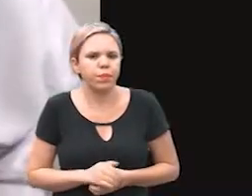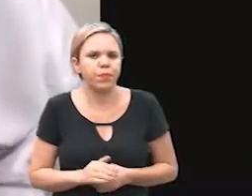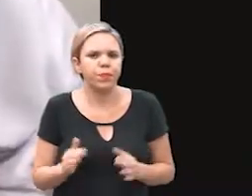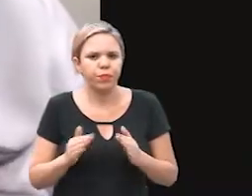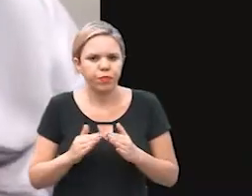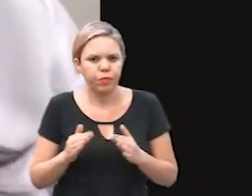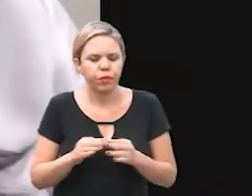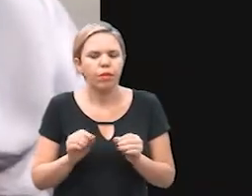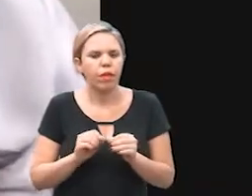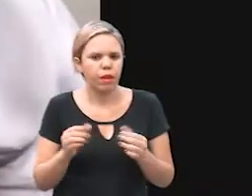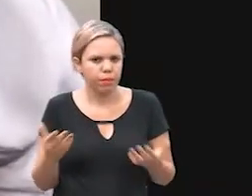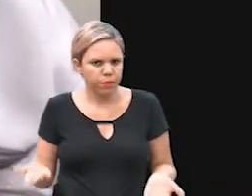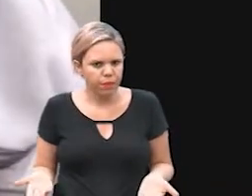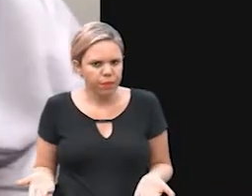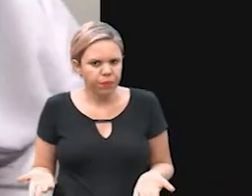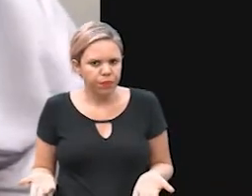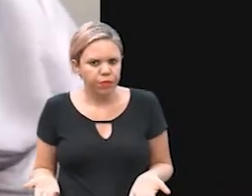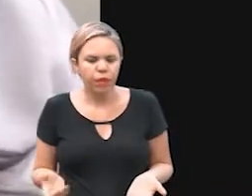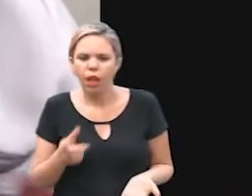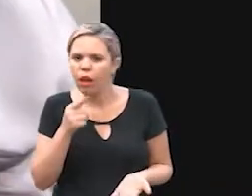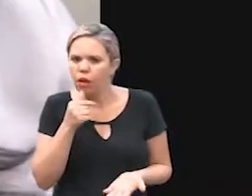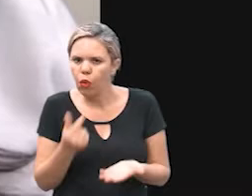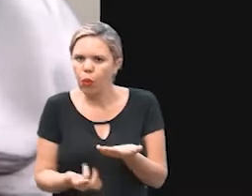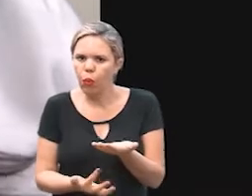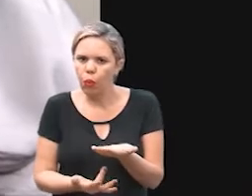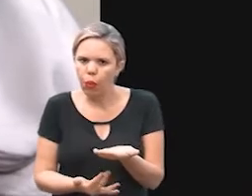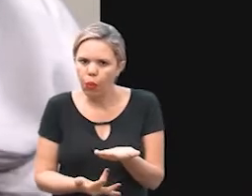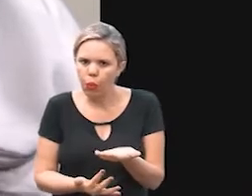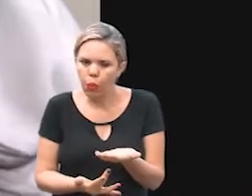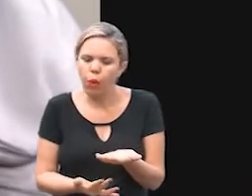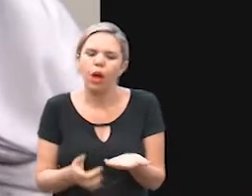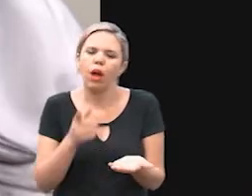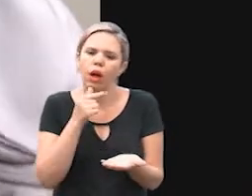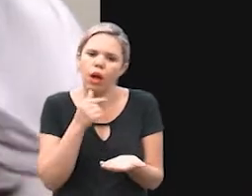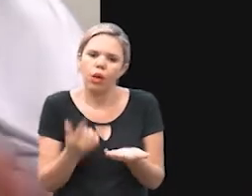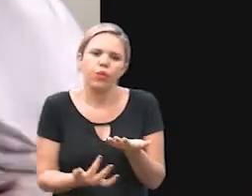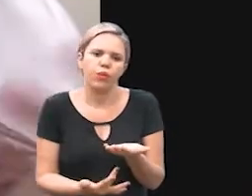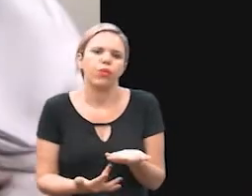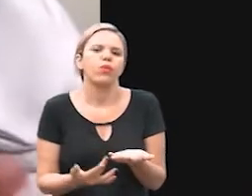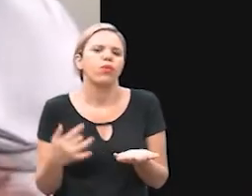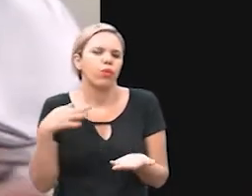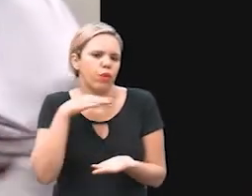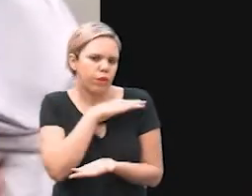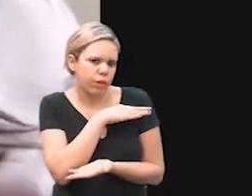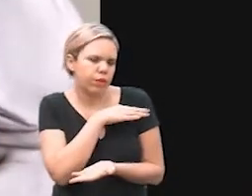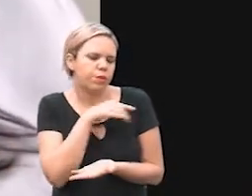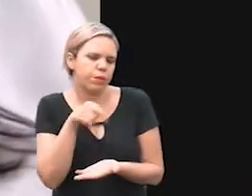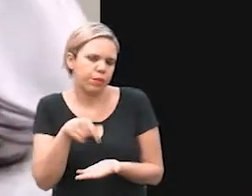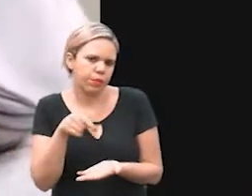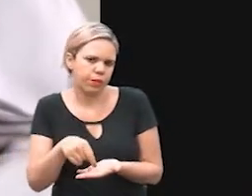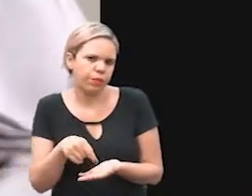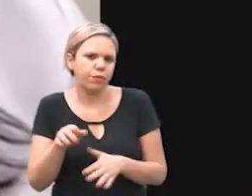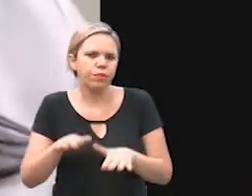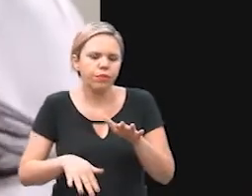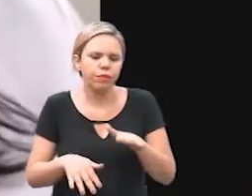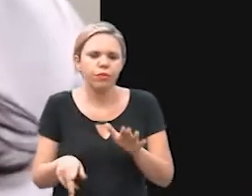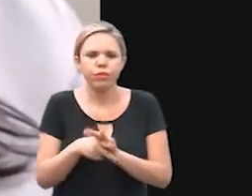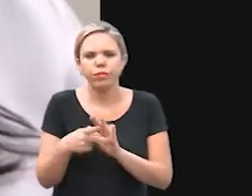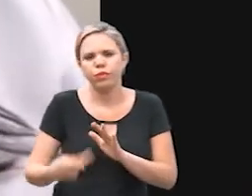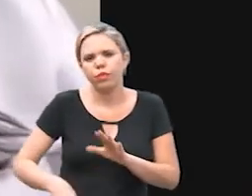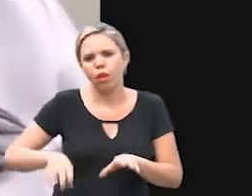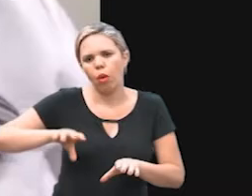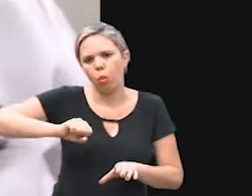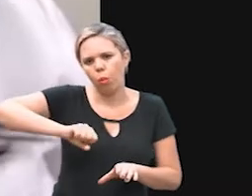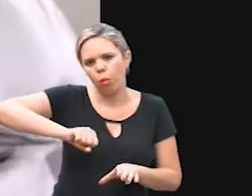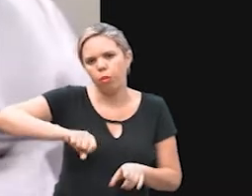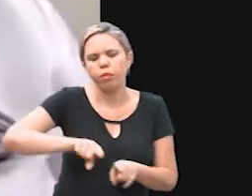residência, ela pode fazer isso fervendo, né? Colocando para ferver, como a gente ferve. A própria mamadeira, né?